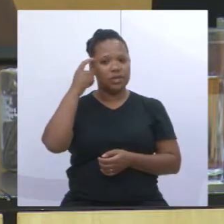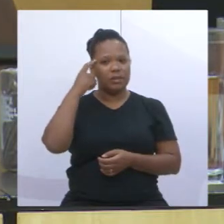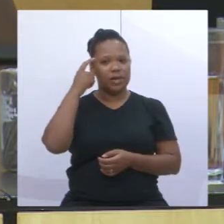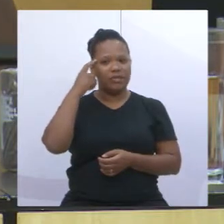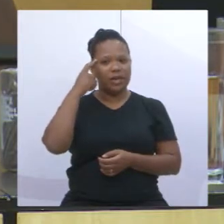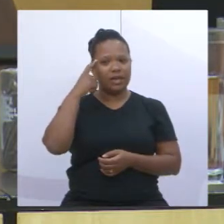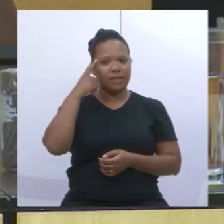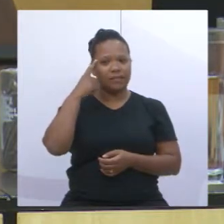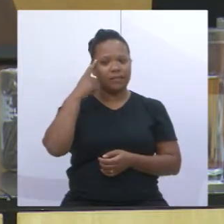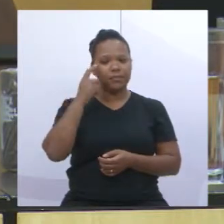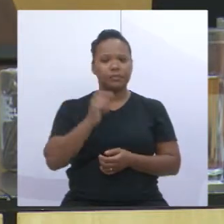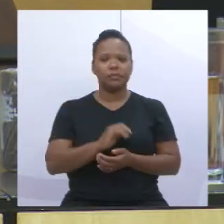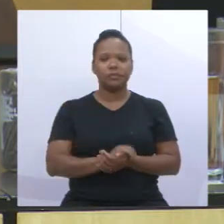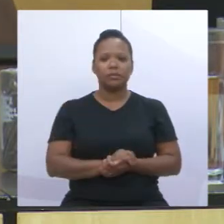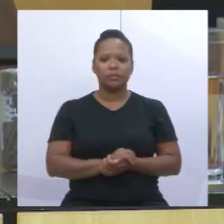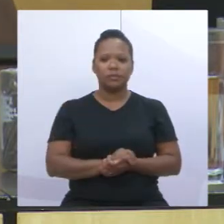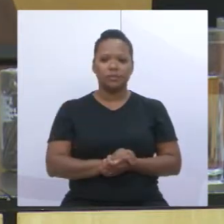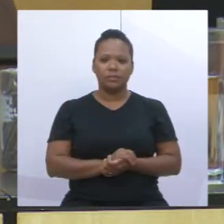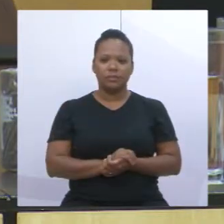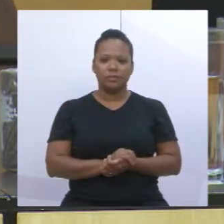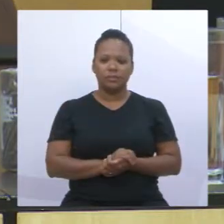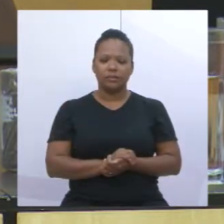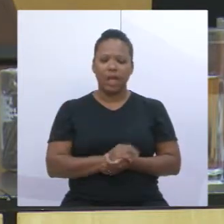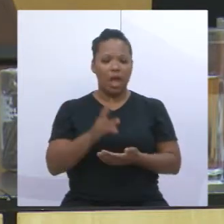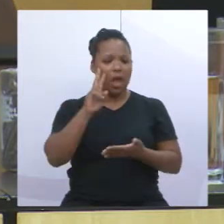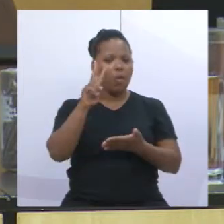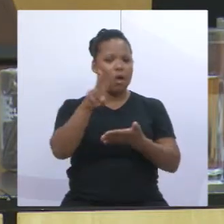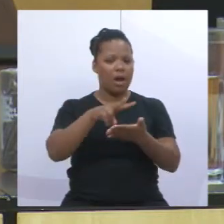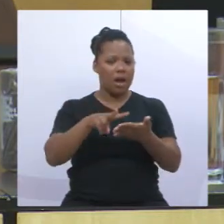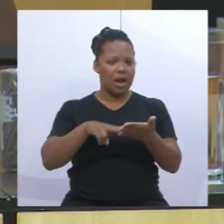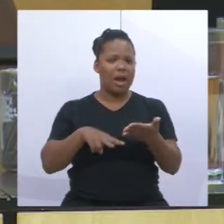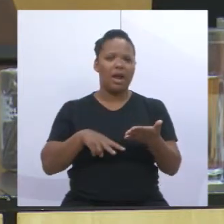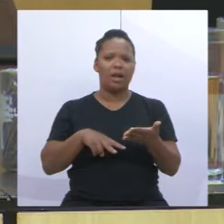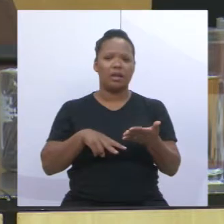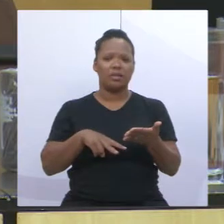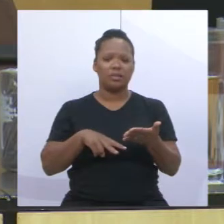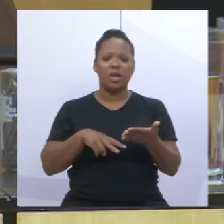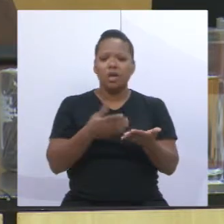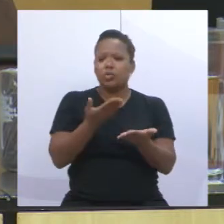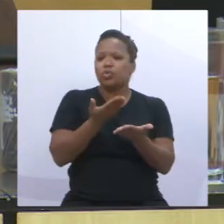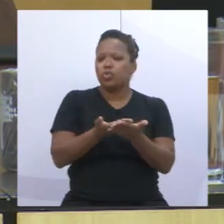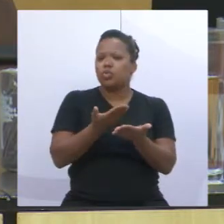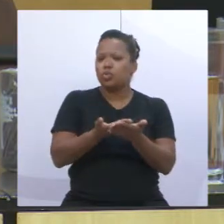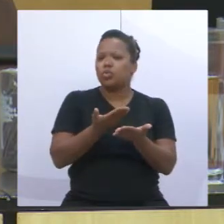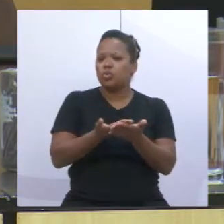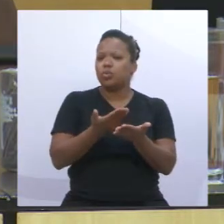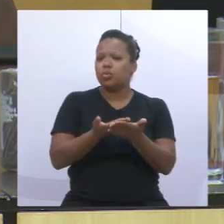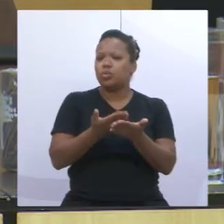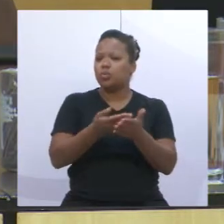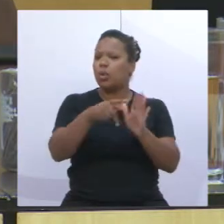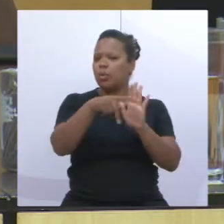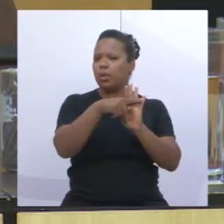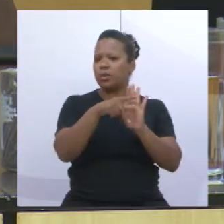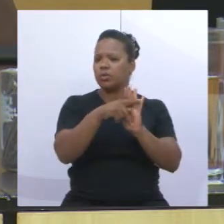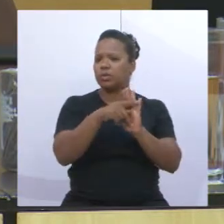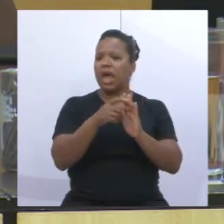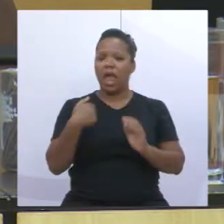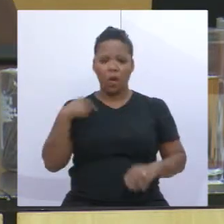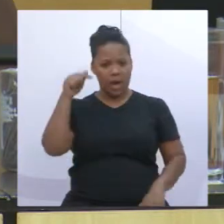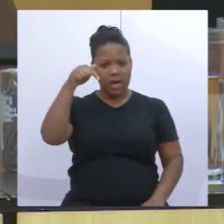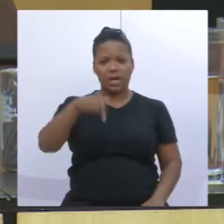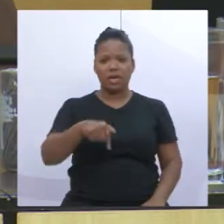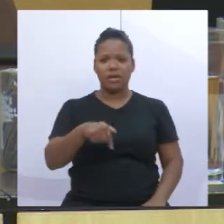que já aconteceu na minha vida e leio alguns comentários e a gente estuda o projeto. Eu estou aqui para